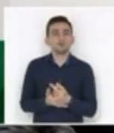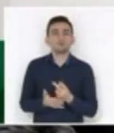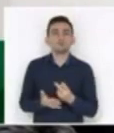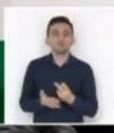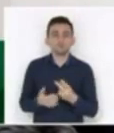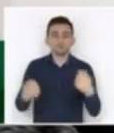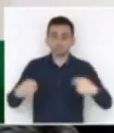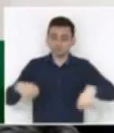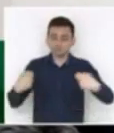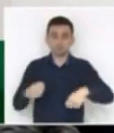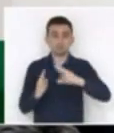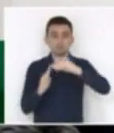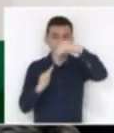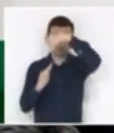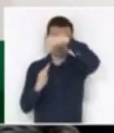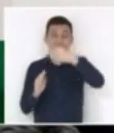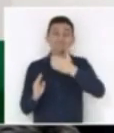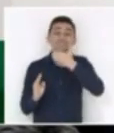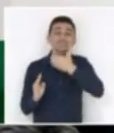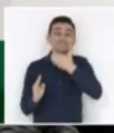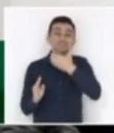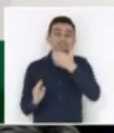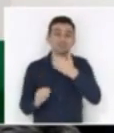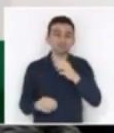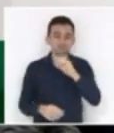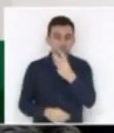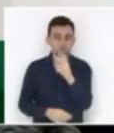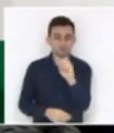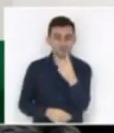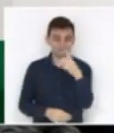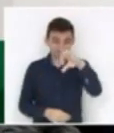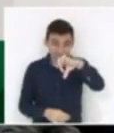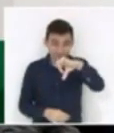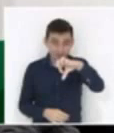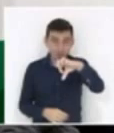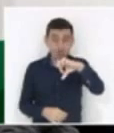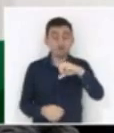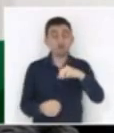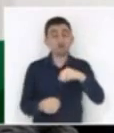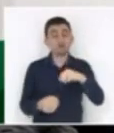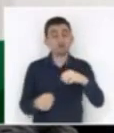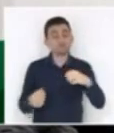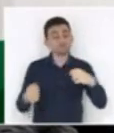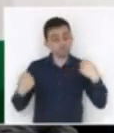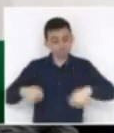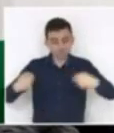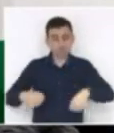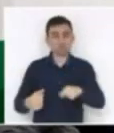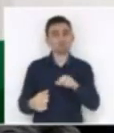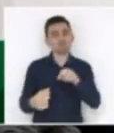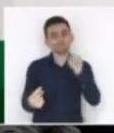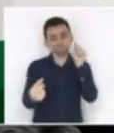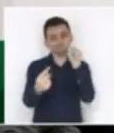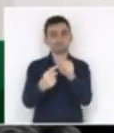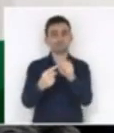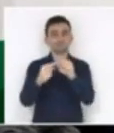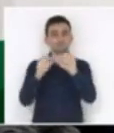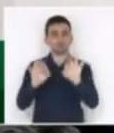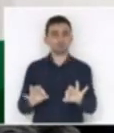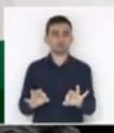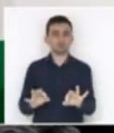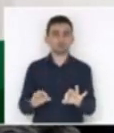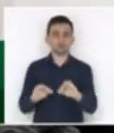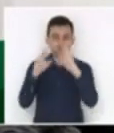esse cronograma de dezembro de 2019 seja cumprido em respeito ao cidadão catarinense.